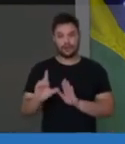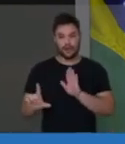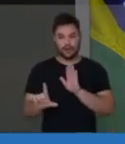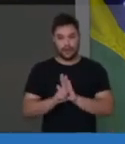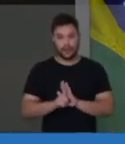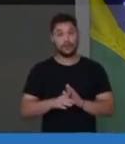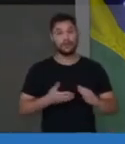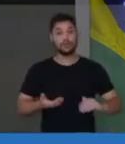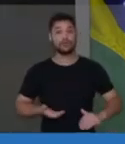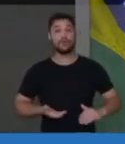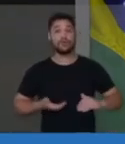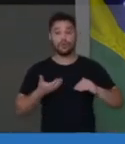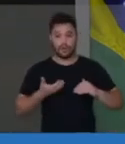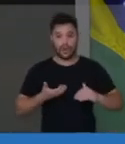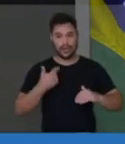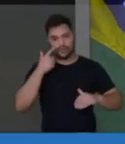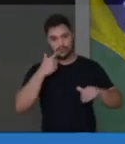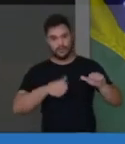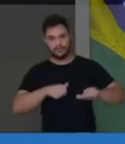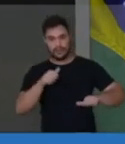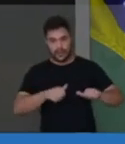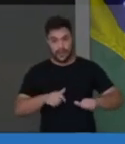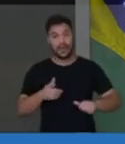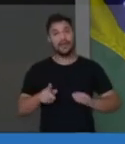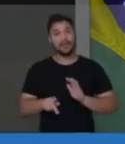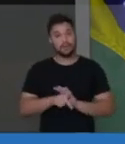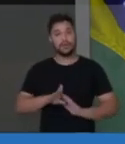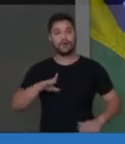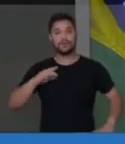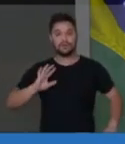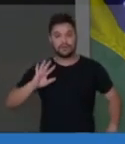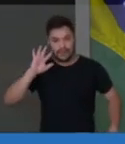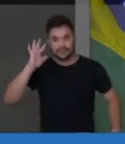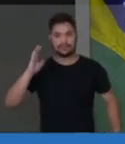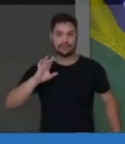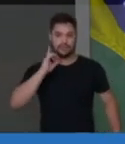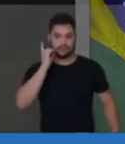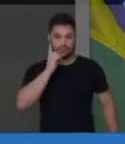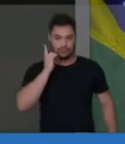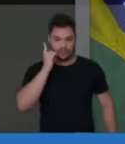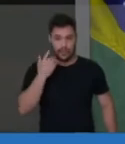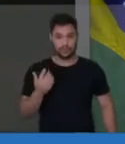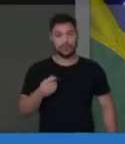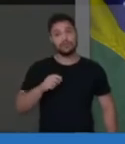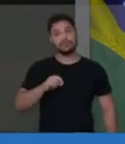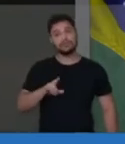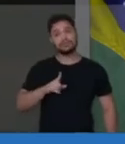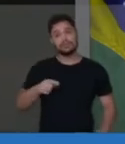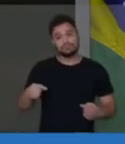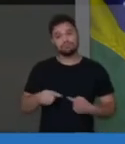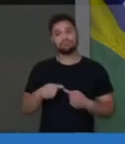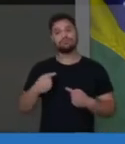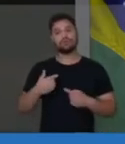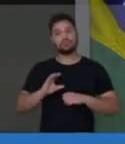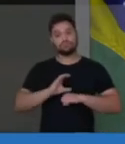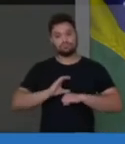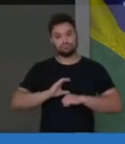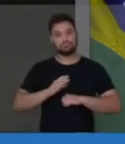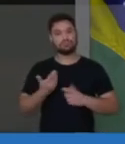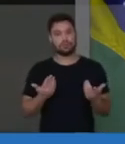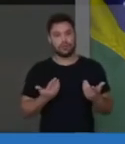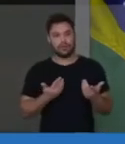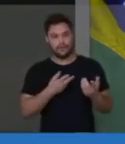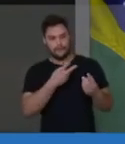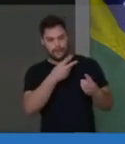do Congresso Nacional para apreciá-la e a iniciativa parlamentar, quanto à constitucionalidade material, entendemos